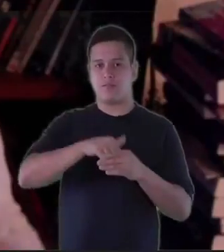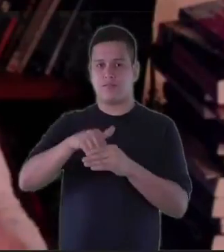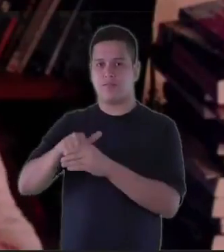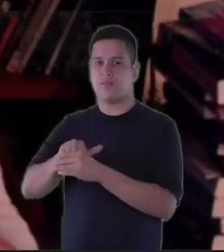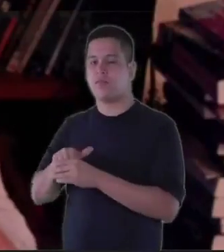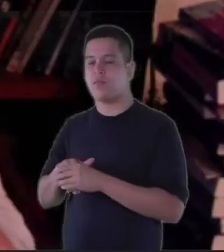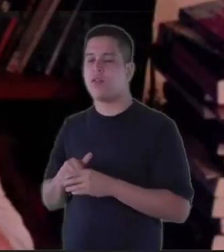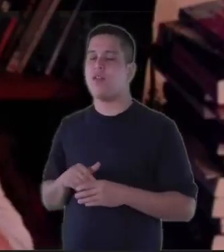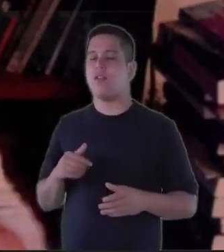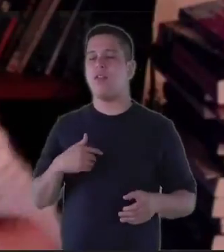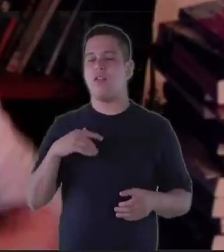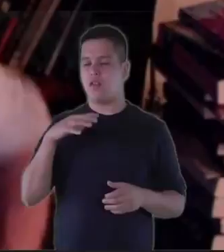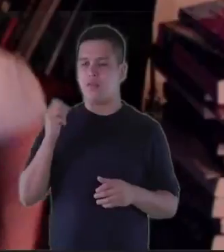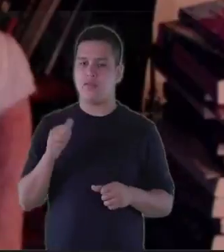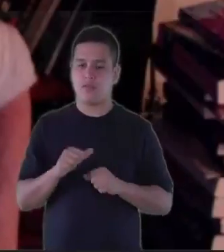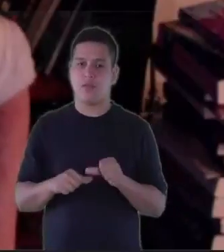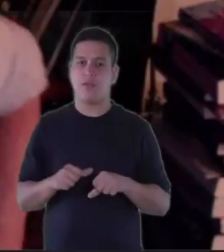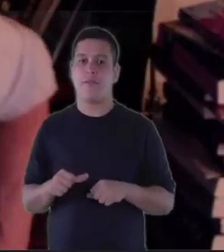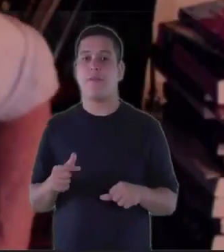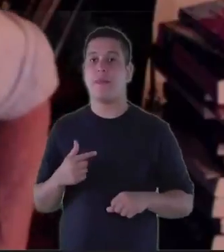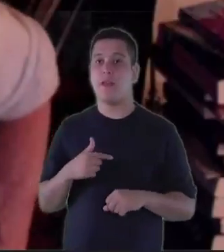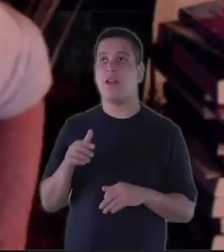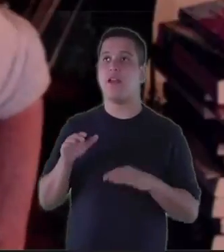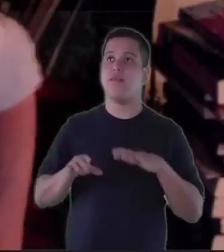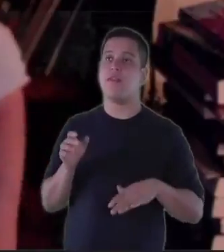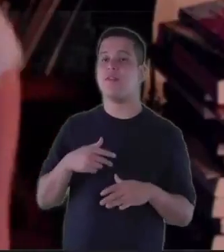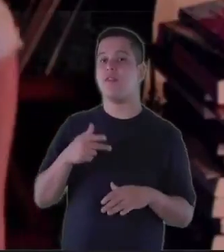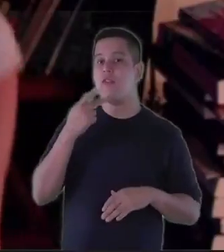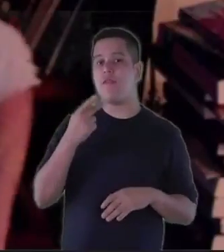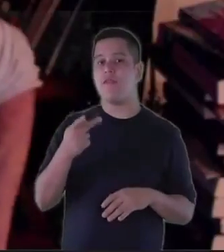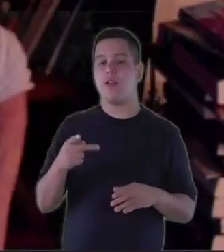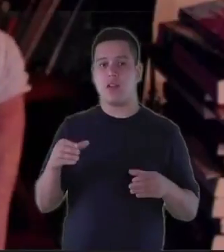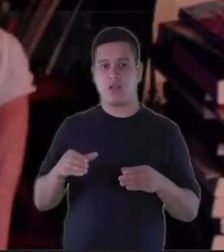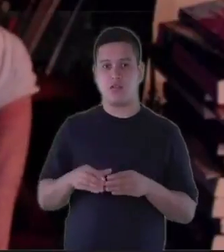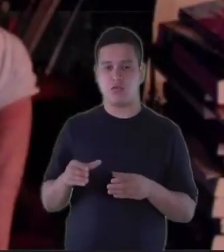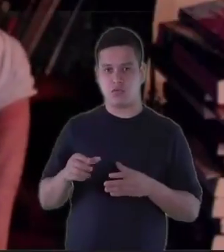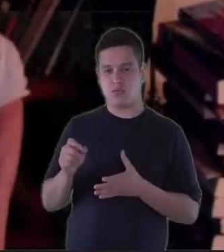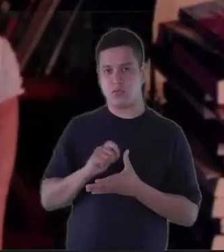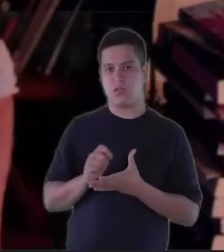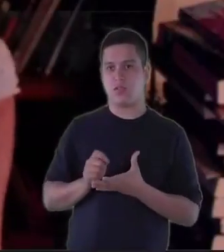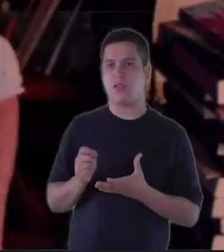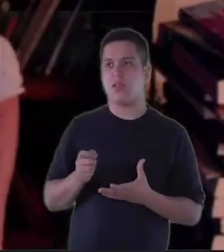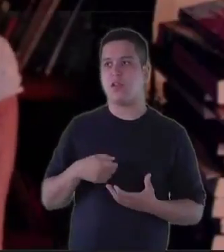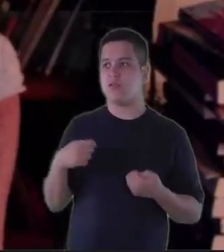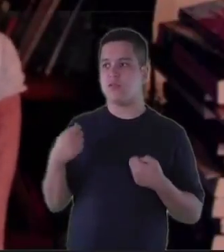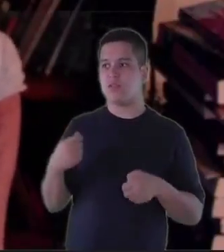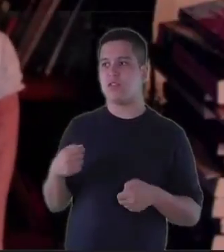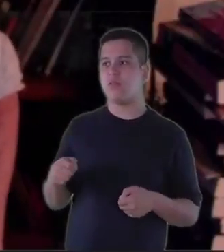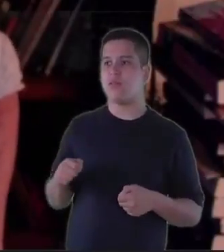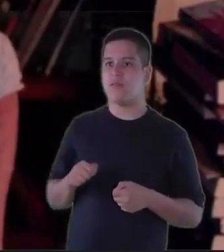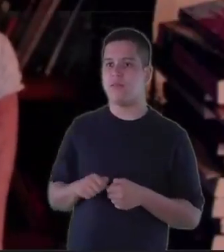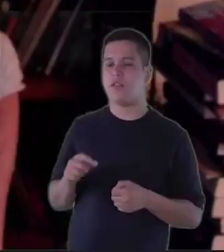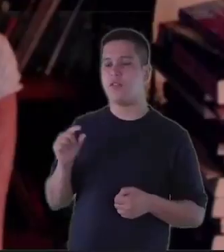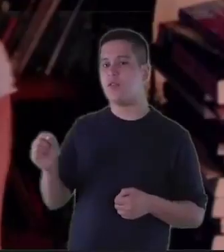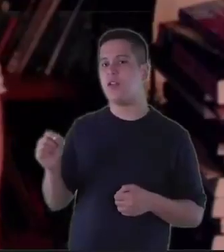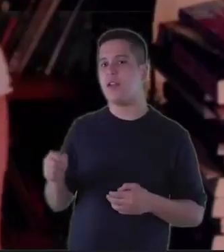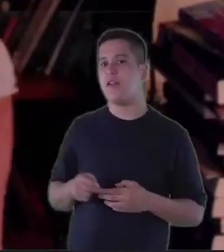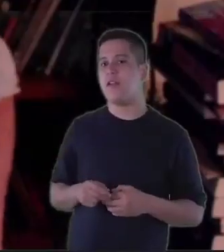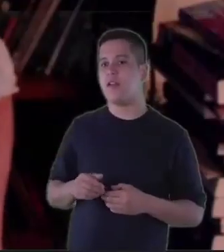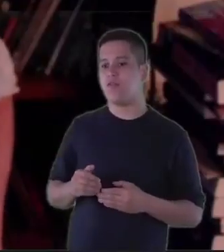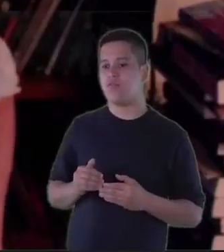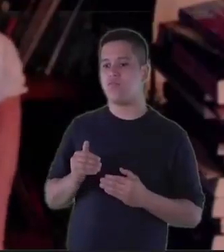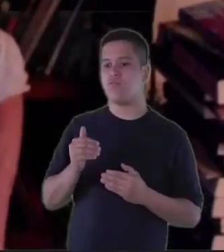até converso de vez em quando no nosso grupo aí dos escritores, que é preciso realmente fazer uma frente